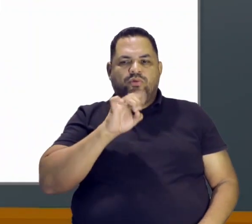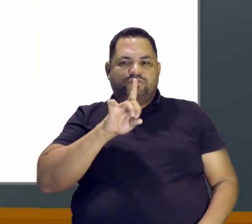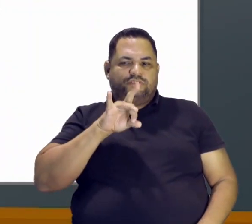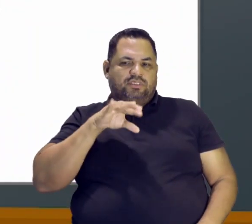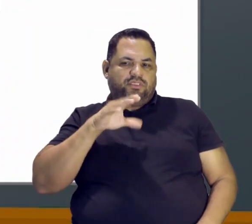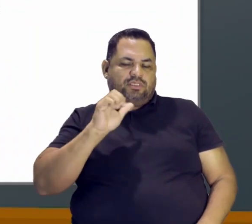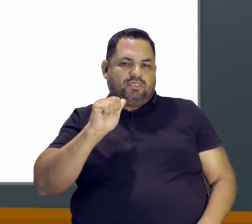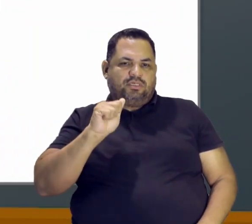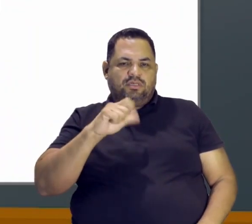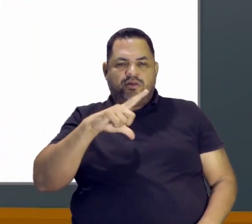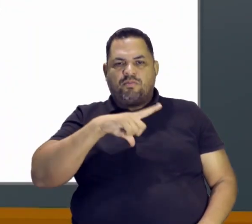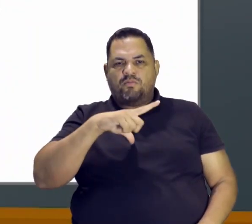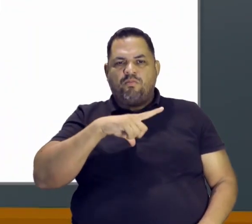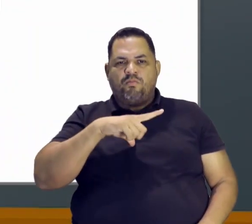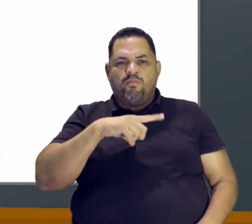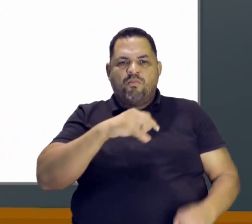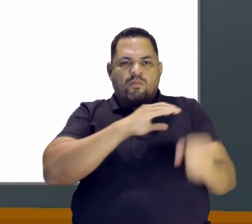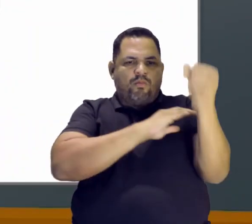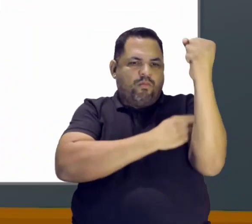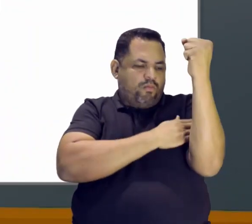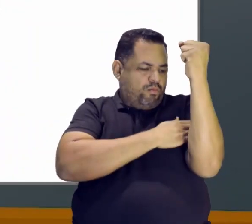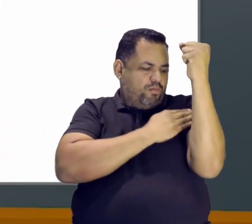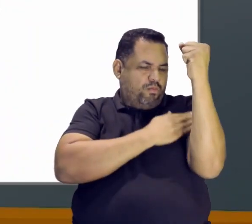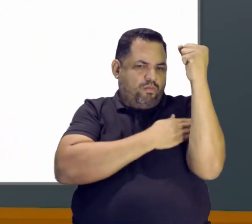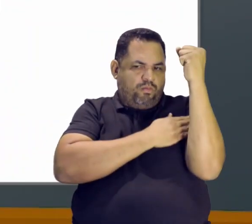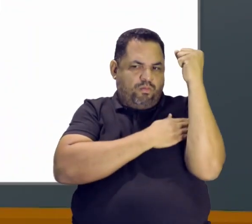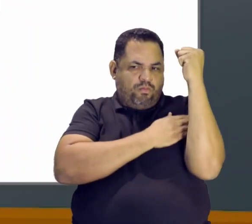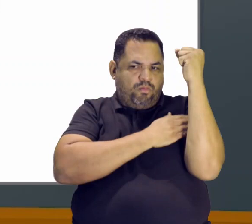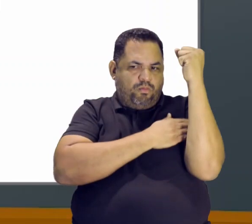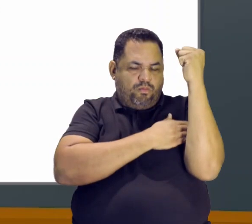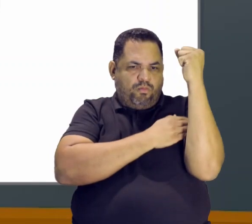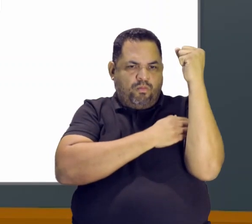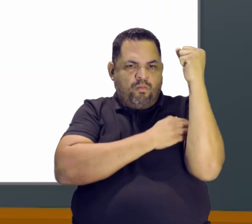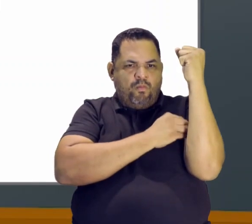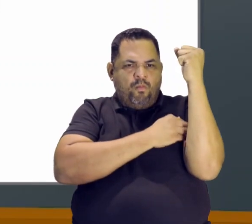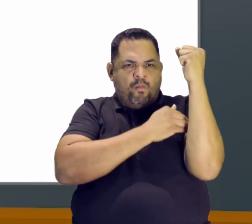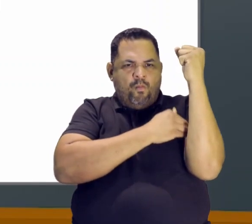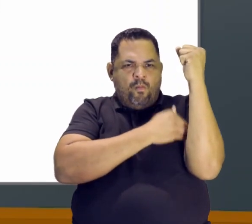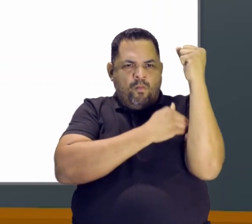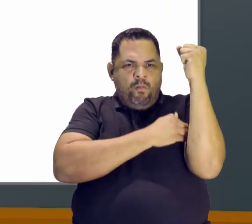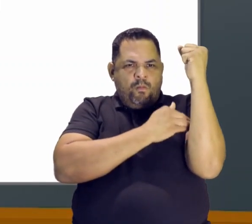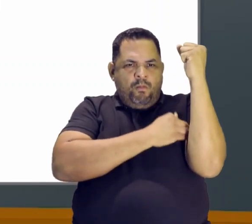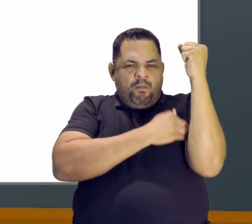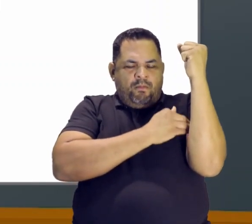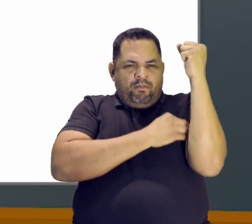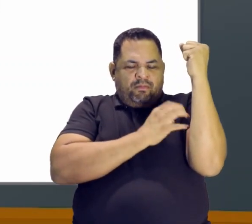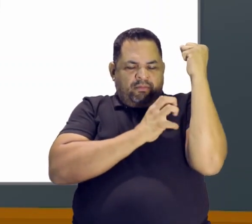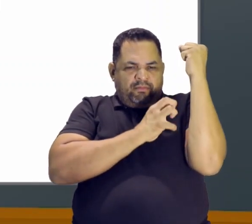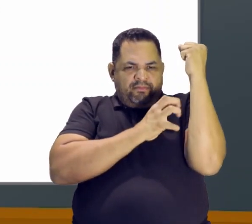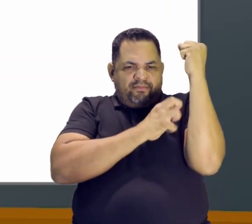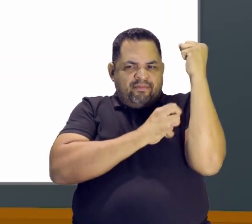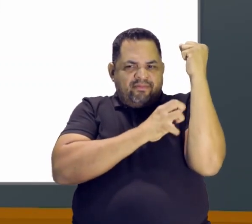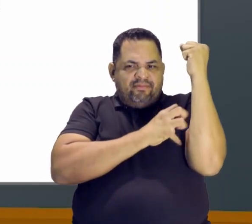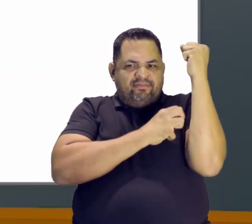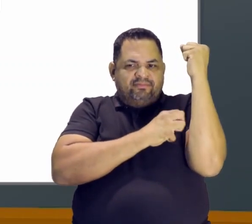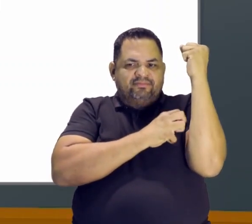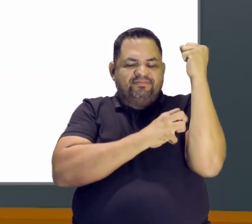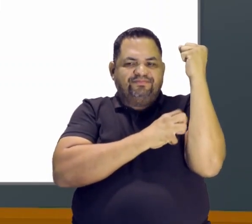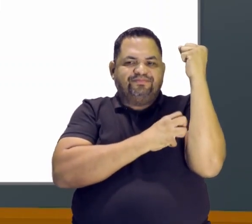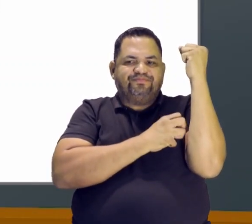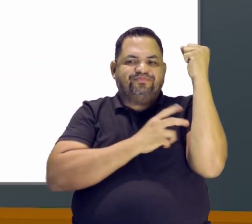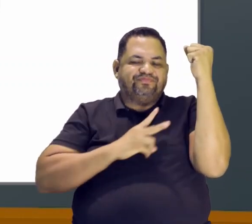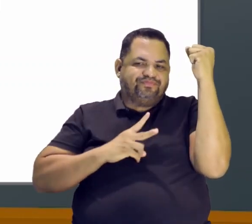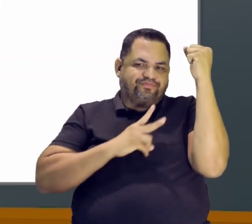eu tenho aqui o meu movimento, o meu bíceps está aqui trabalhando, está concentrado, né? Existe uma tensão aqui, uma força